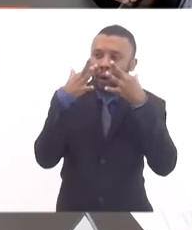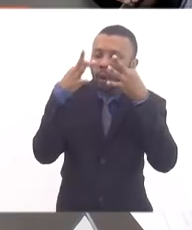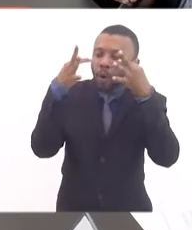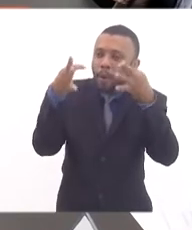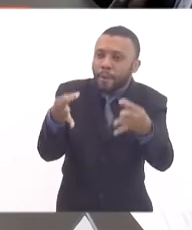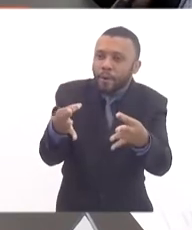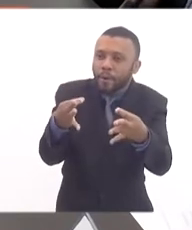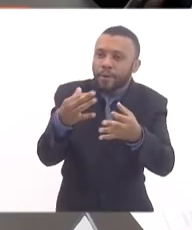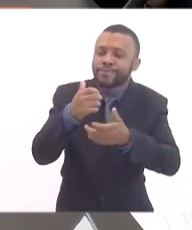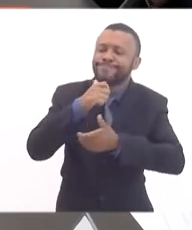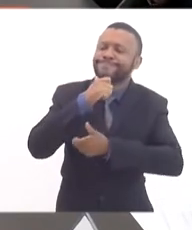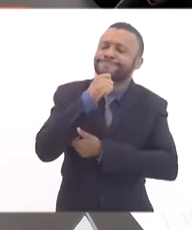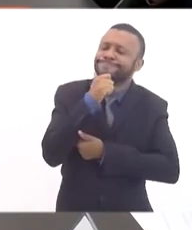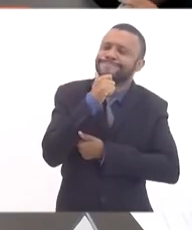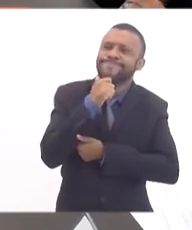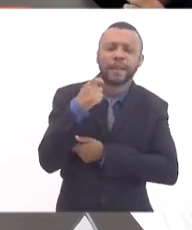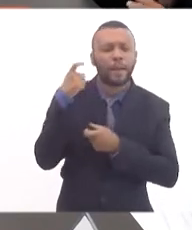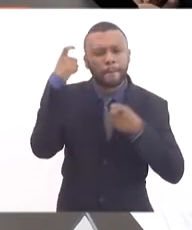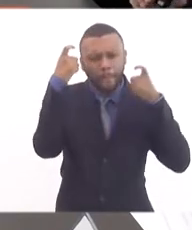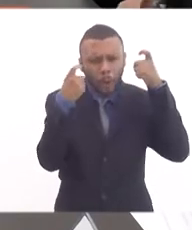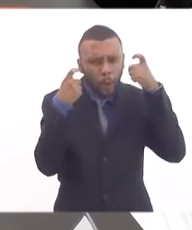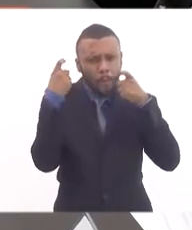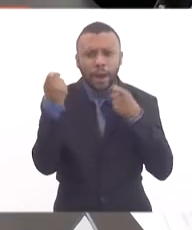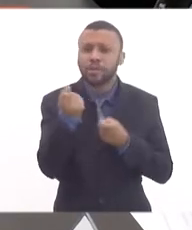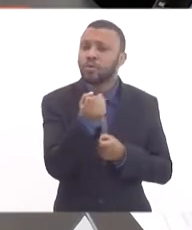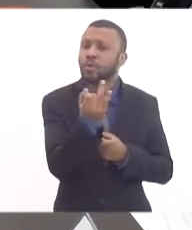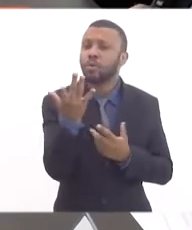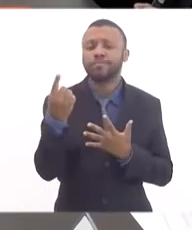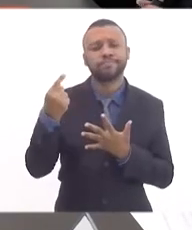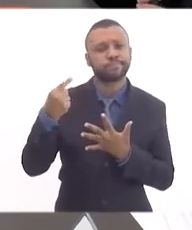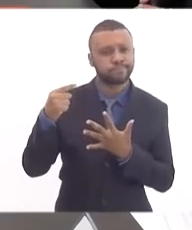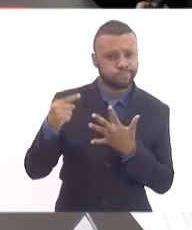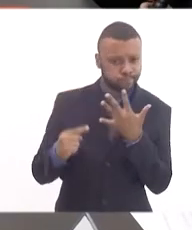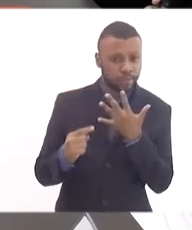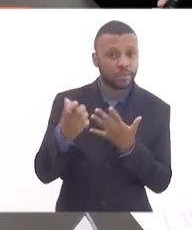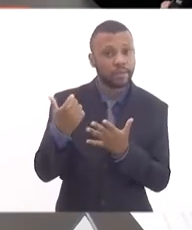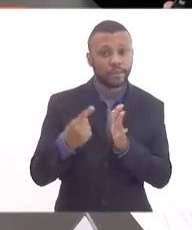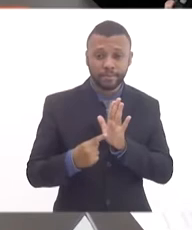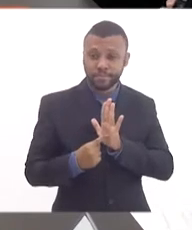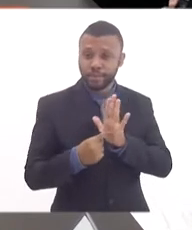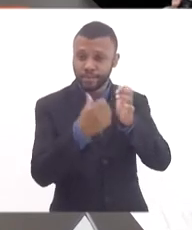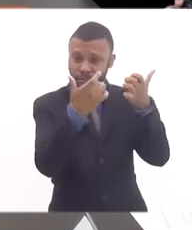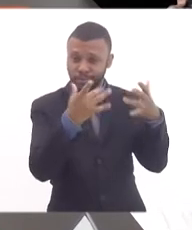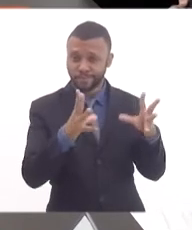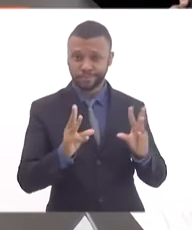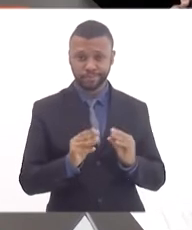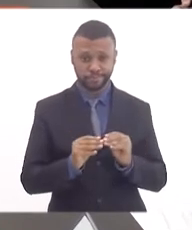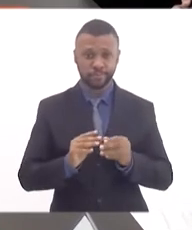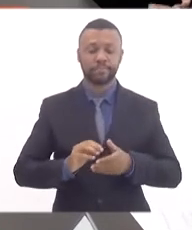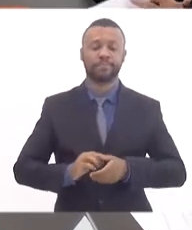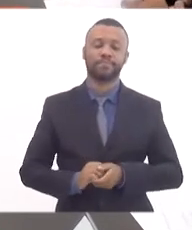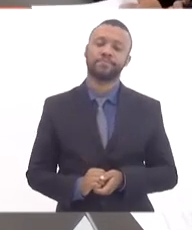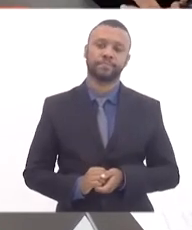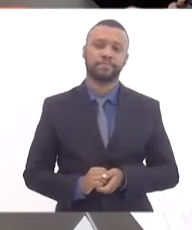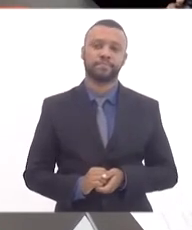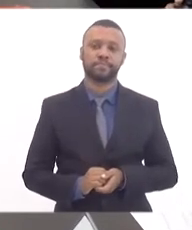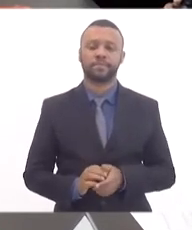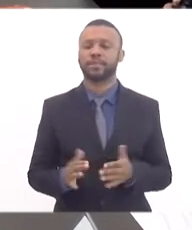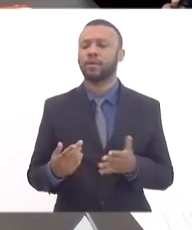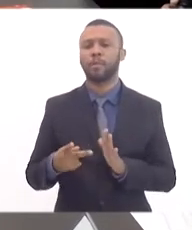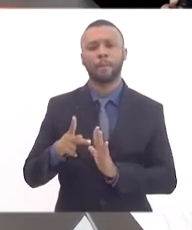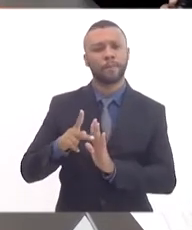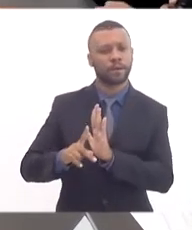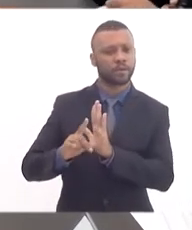fiquei preocupado com relação alguns pontos que eu queria fim de preço aqui há o projeto